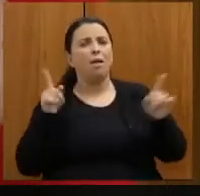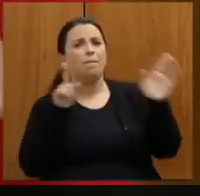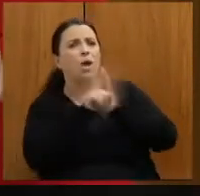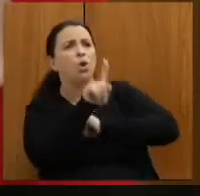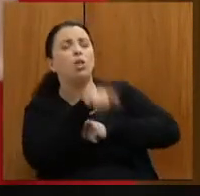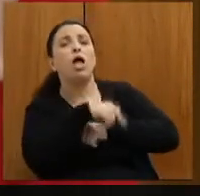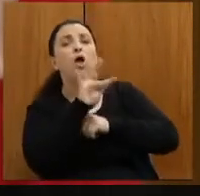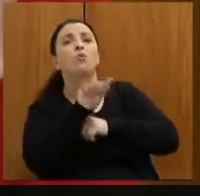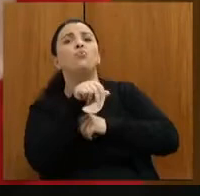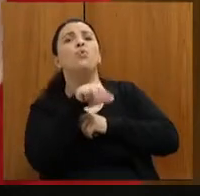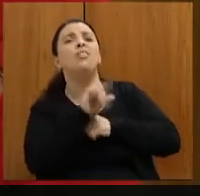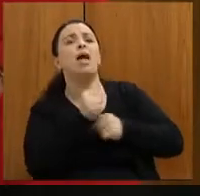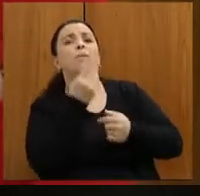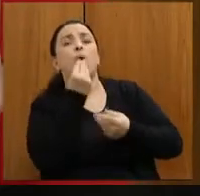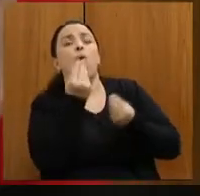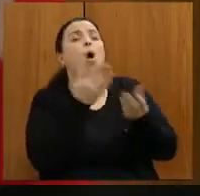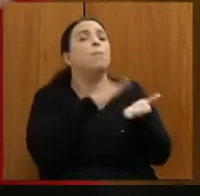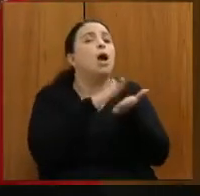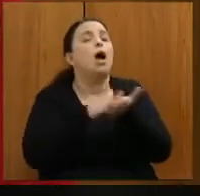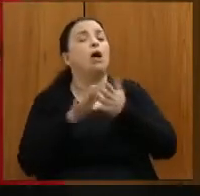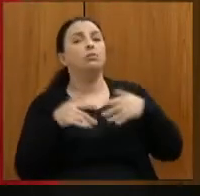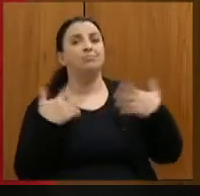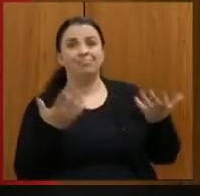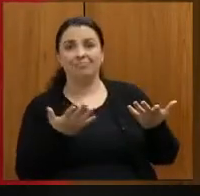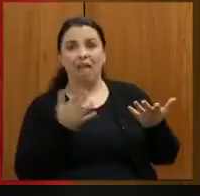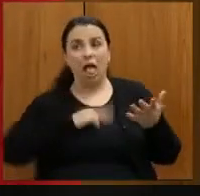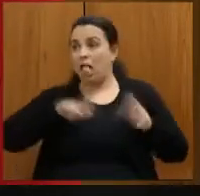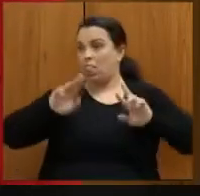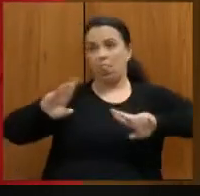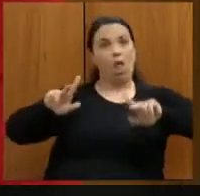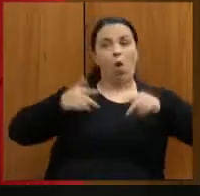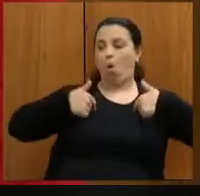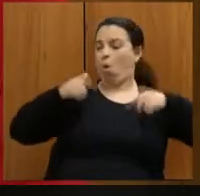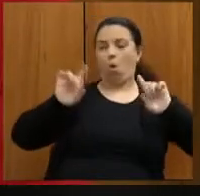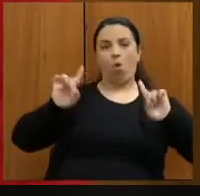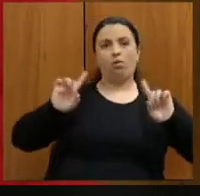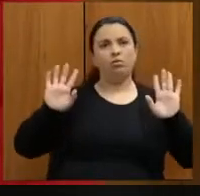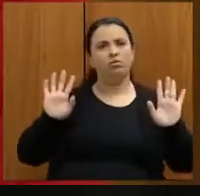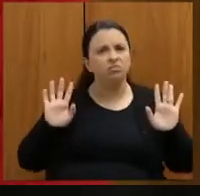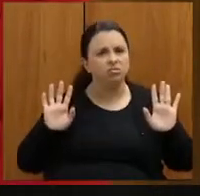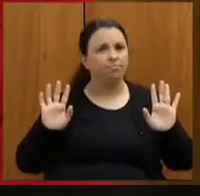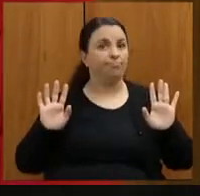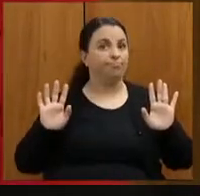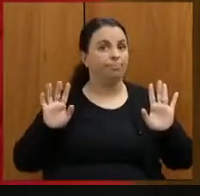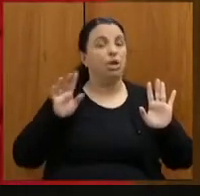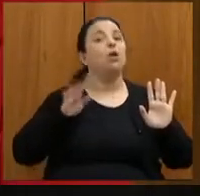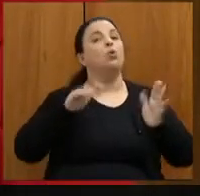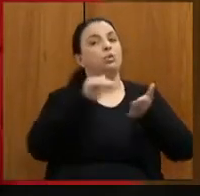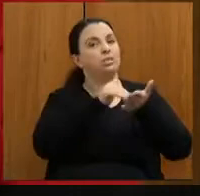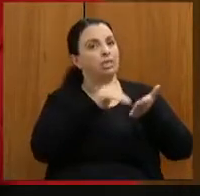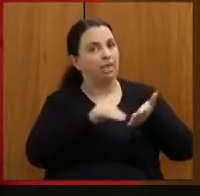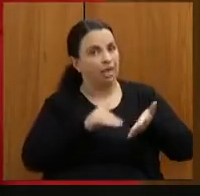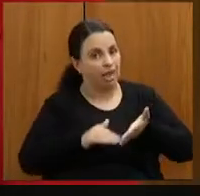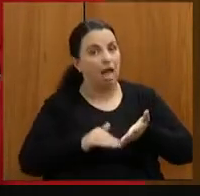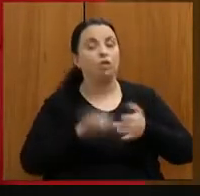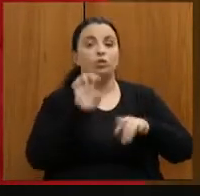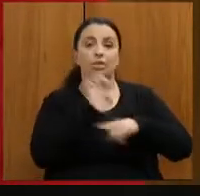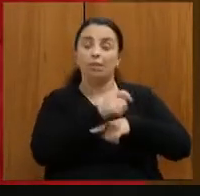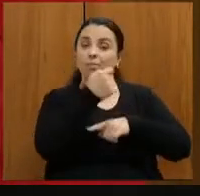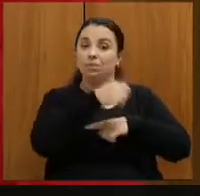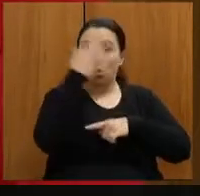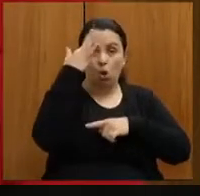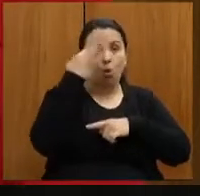dos recursos do fundeb então quero deixar o meu protesto porque o secretário de estado precisa um compreender o que ela Assembleia fiscaliza